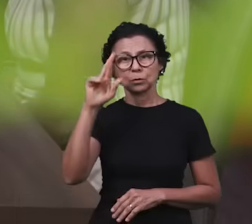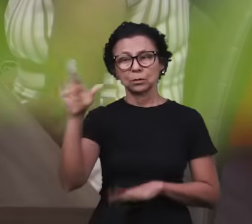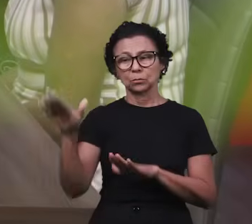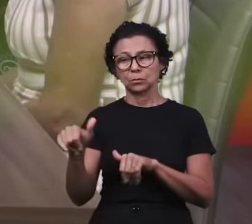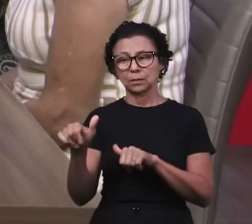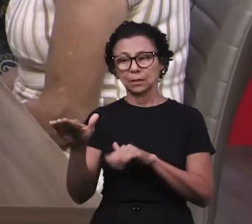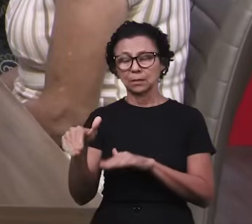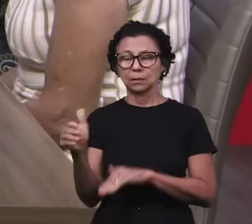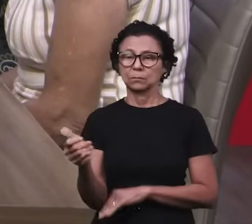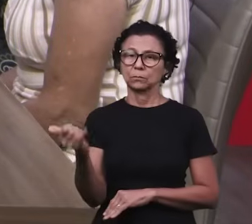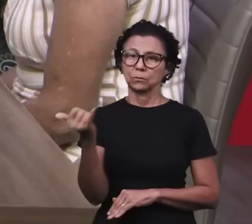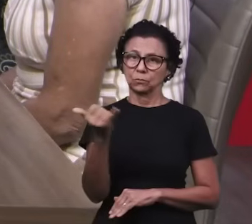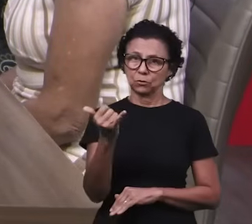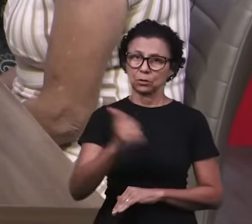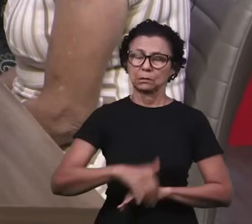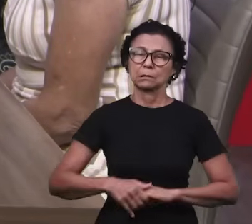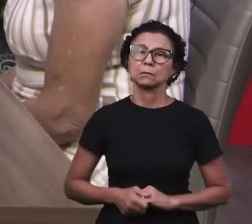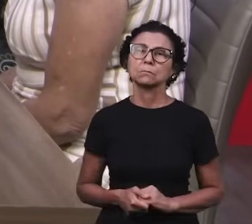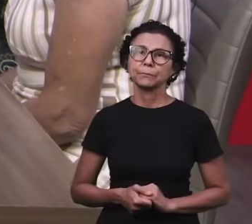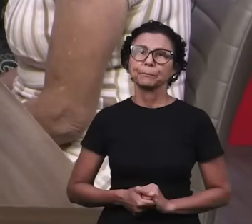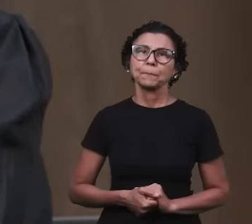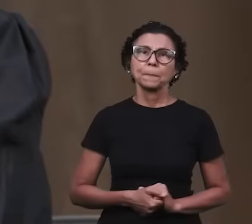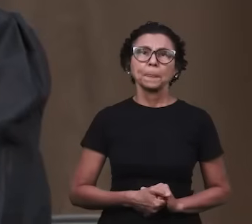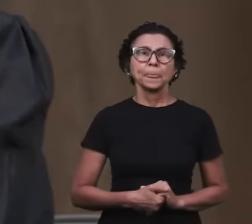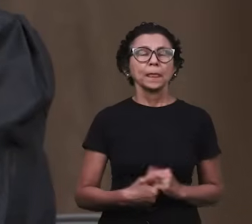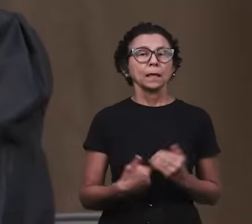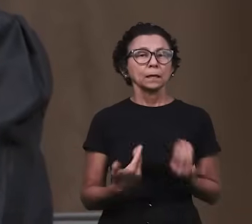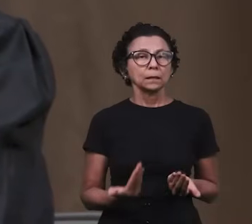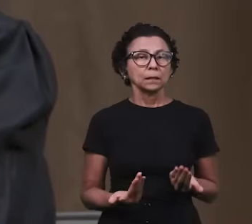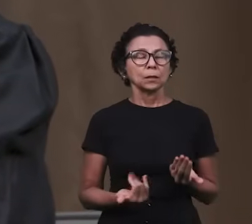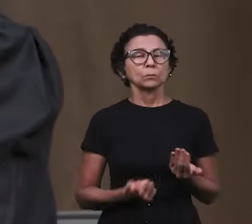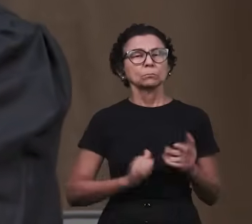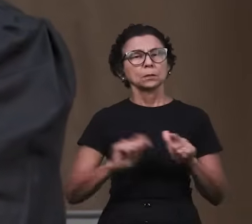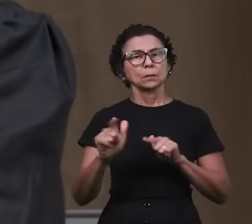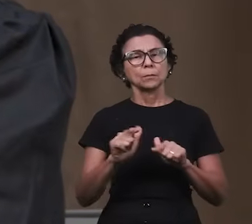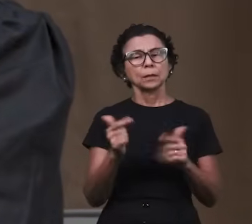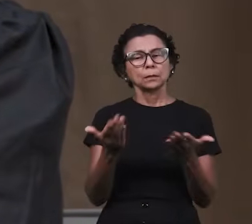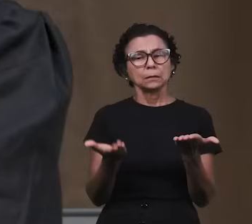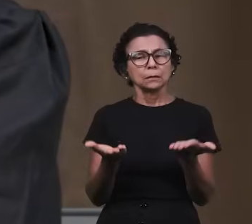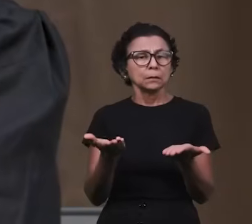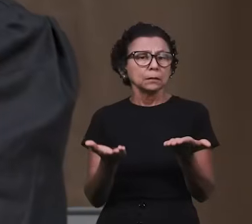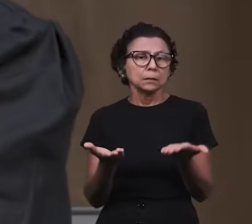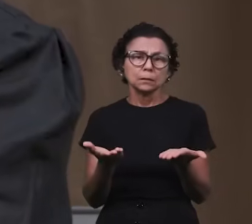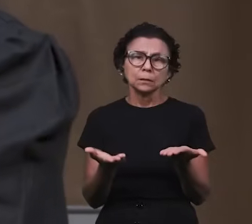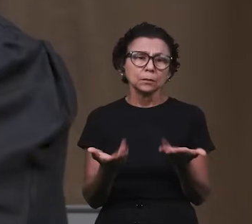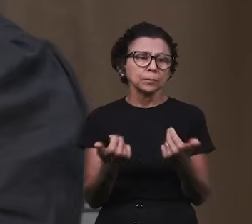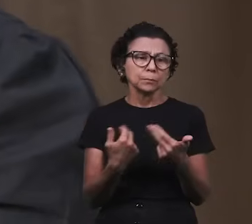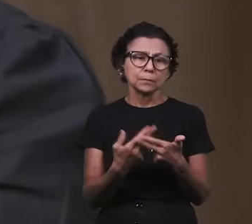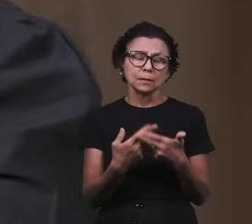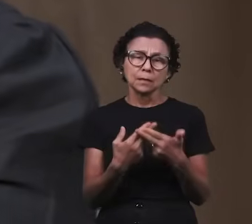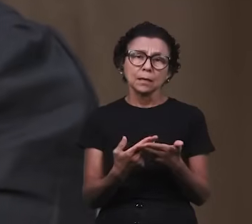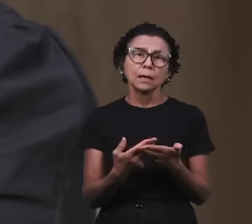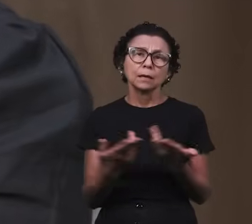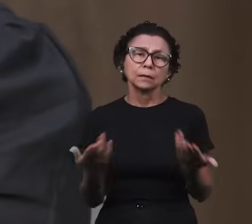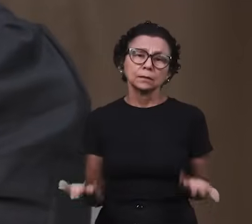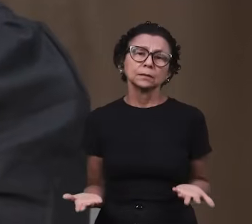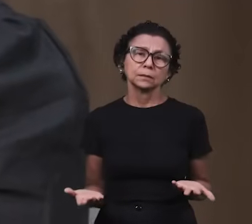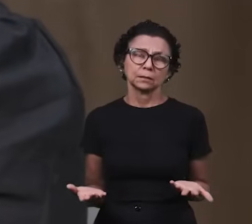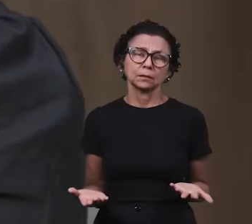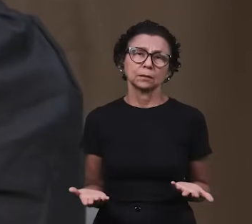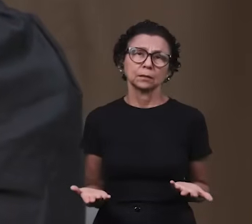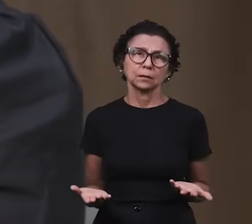lembra que esse é um tipo de trabalho com equilíbrio, com temperança, porque ele não depende da nossa força.